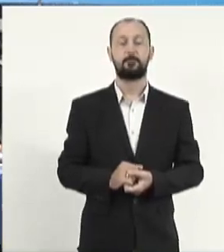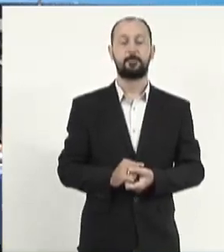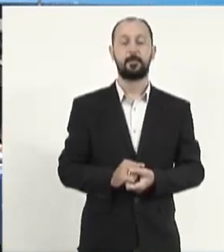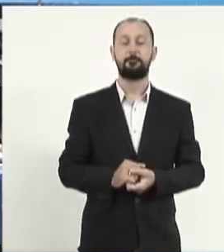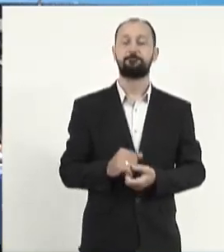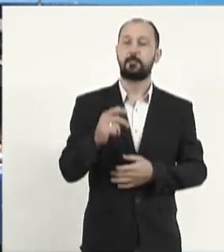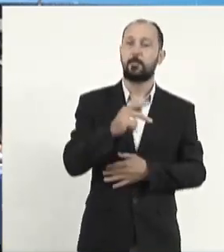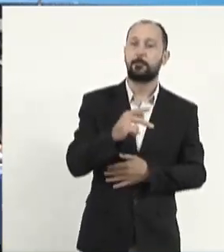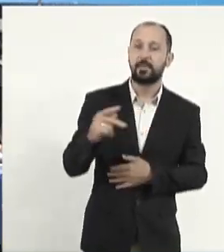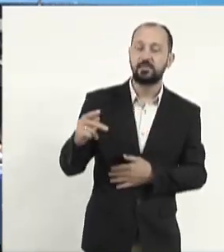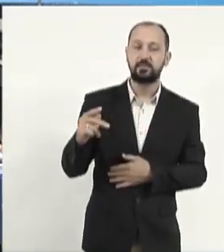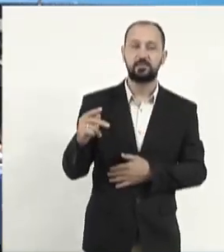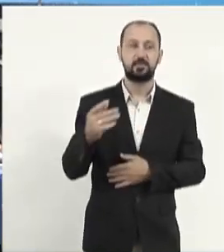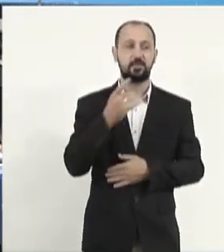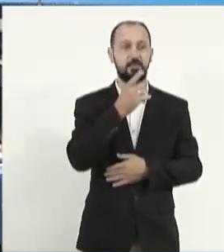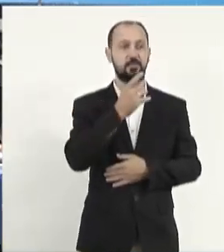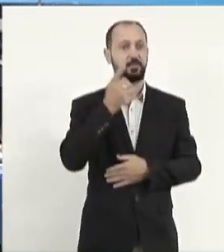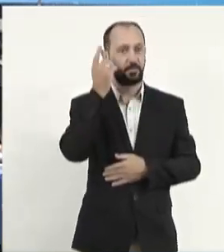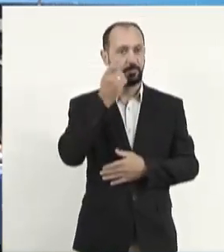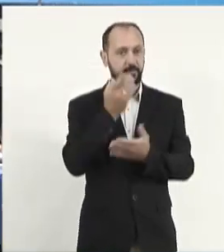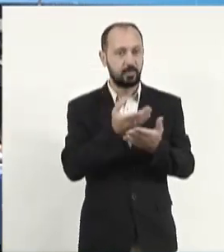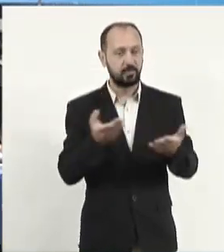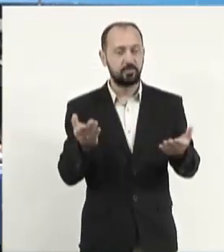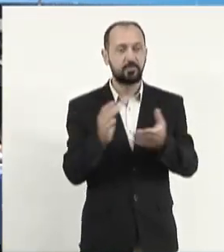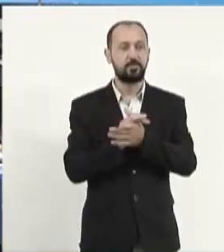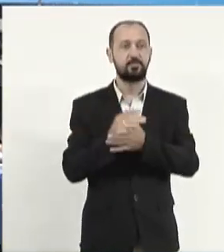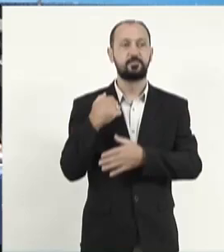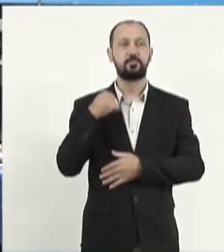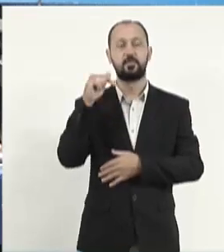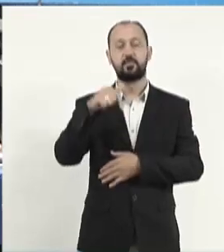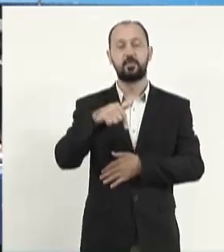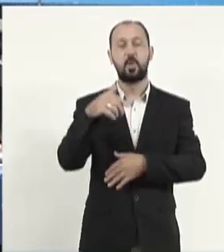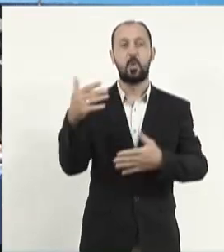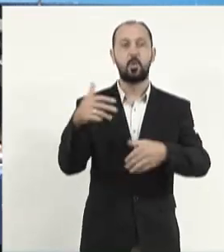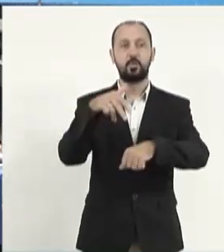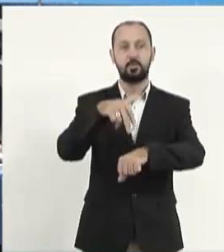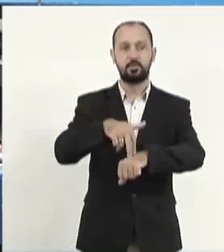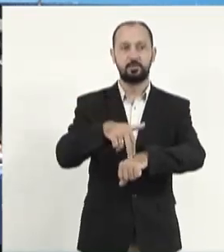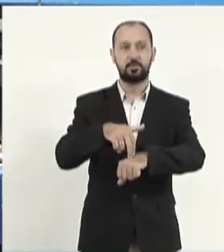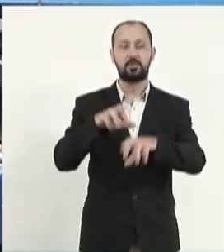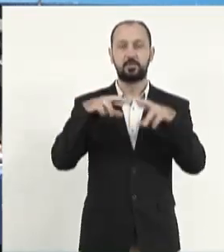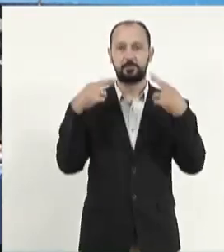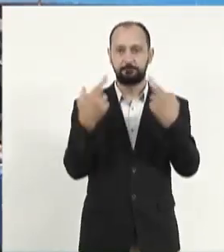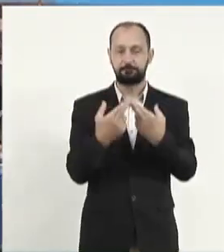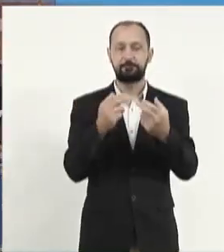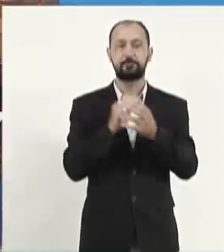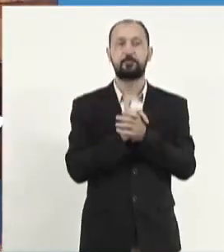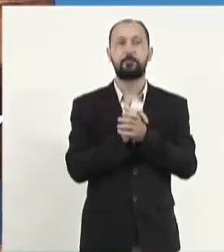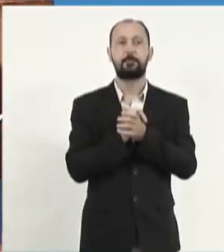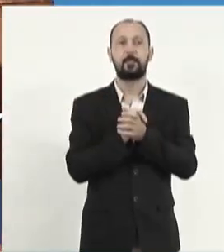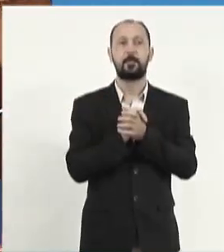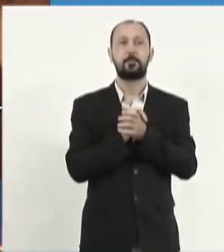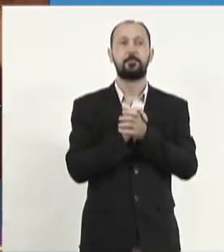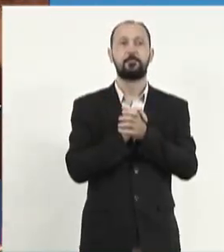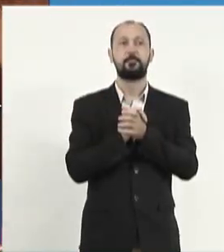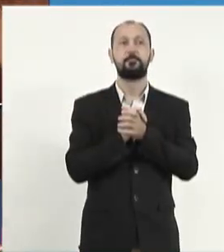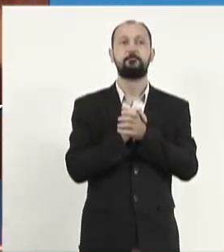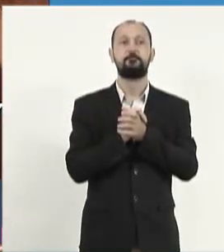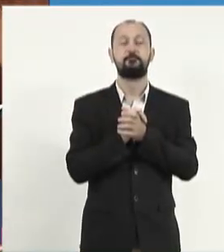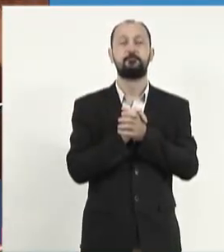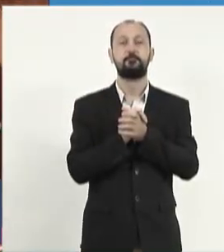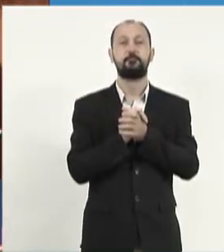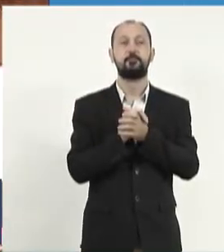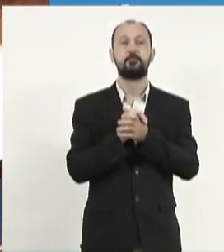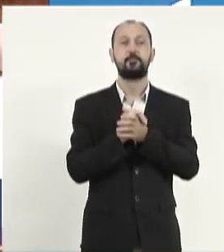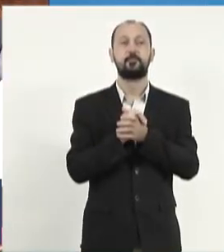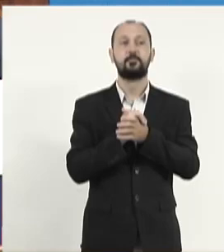Senhor presidente, senhores deputados, eu venho à tribuna nesta sessão para falar